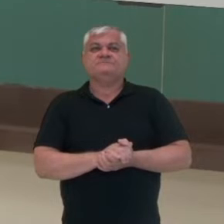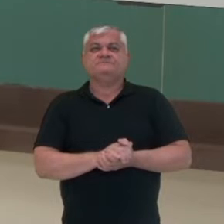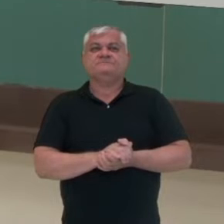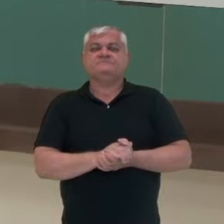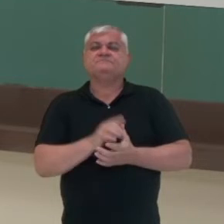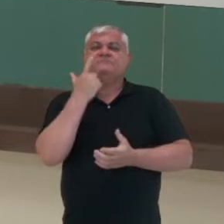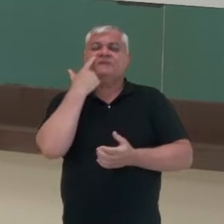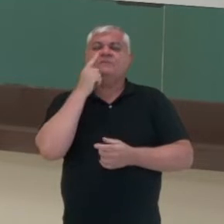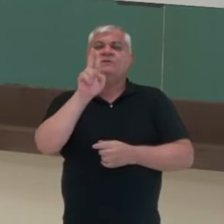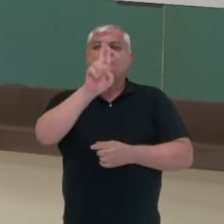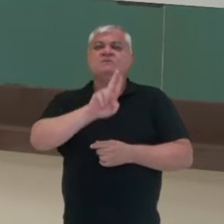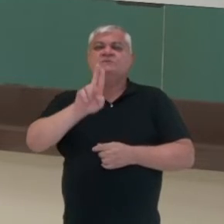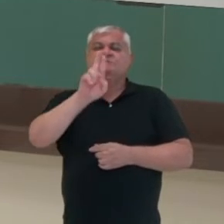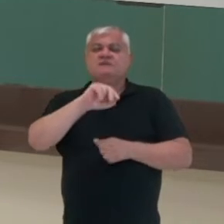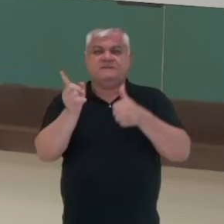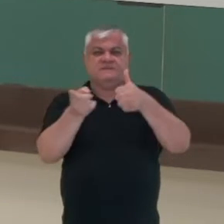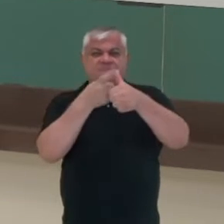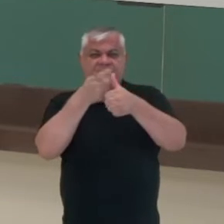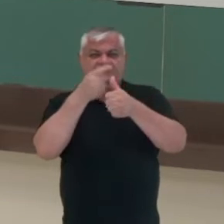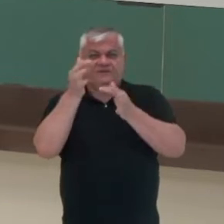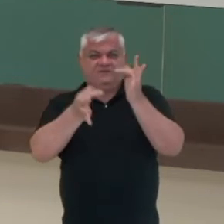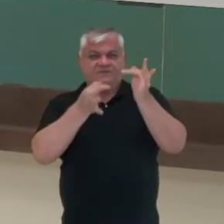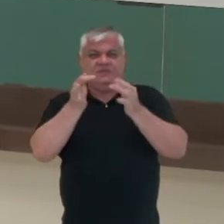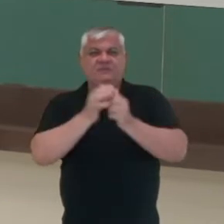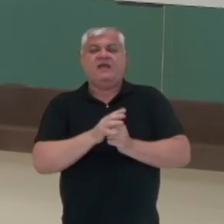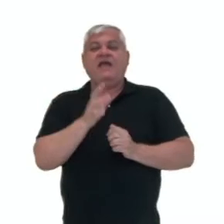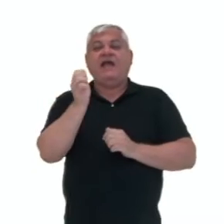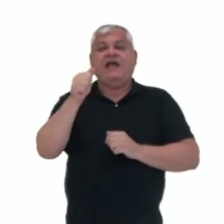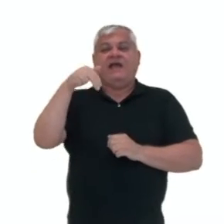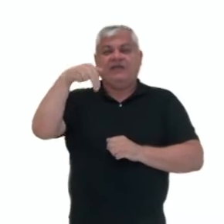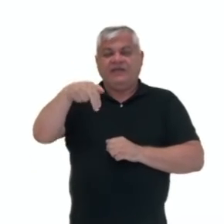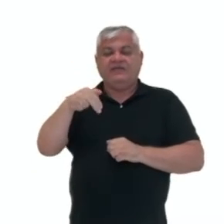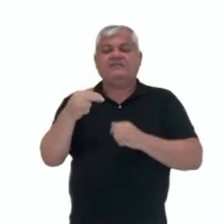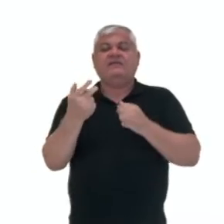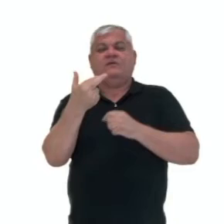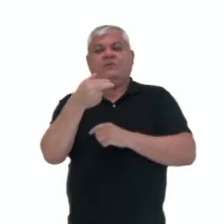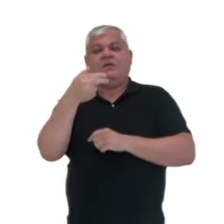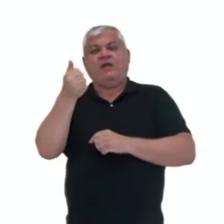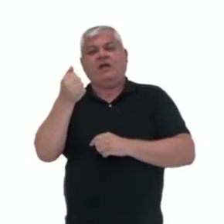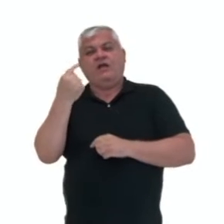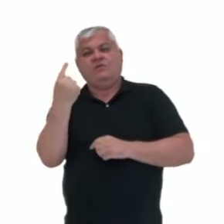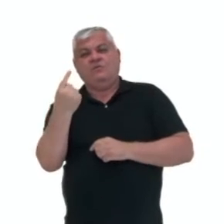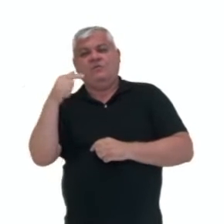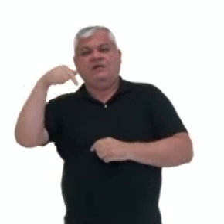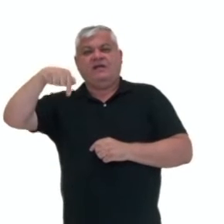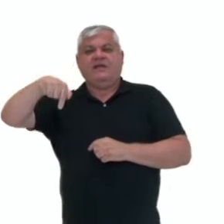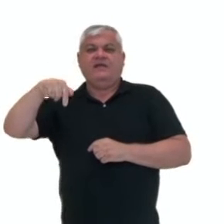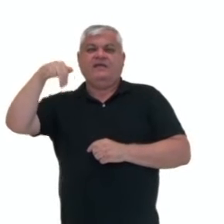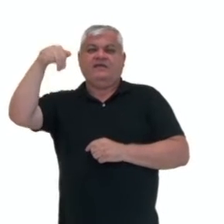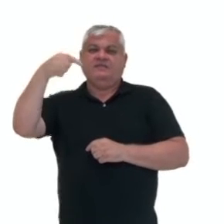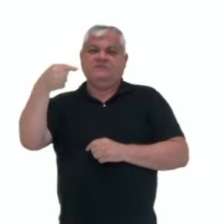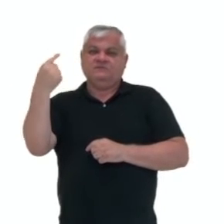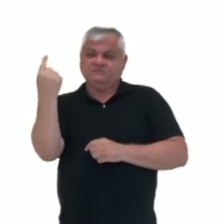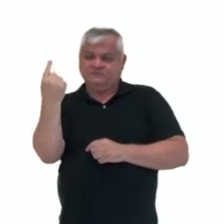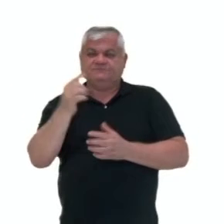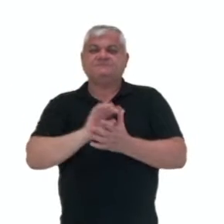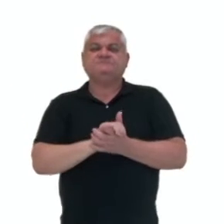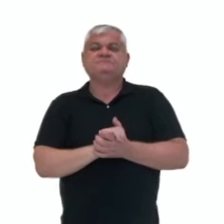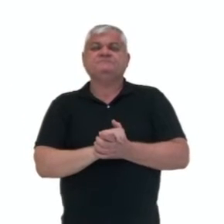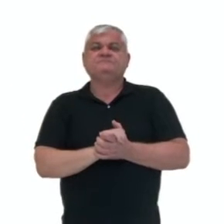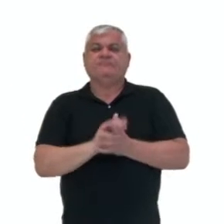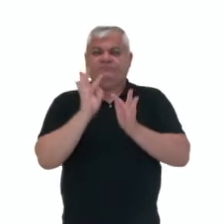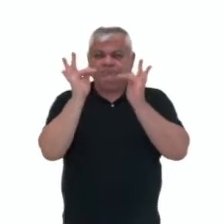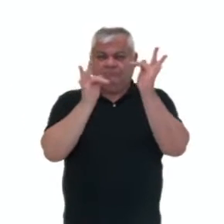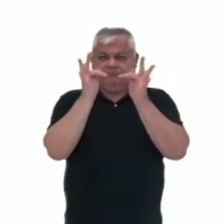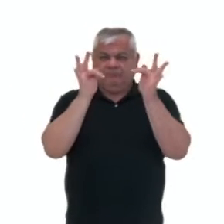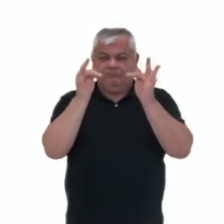Vamos usar a primeira fórmula, pessoal. Então, a n igual a 1 vezes k elevado na n menos 1. Nesse